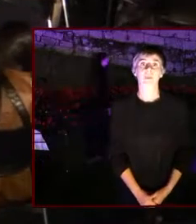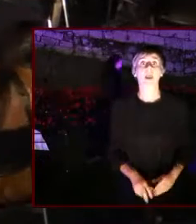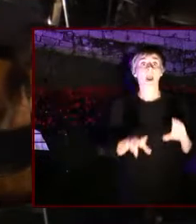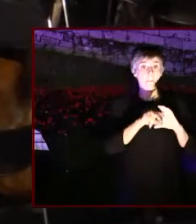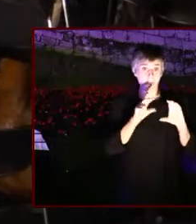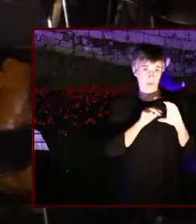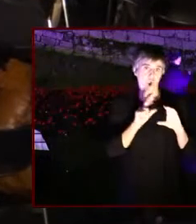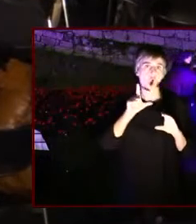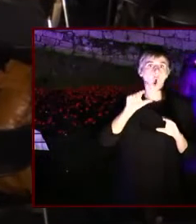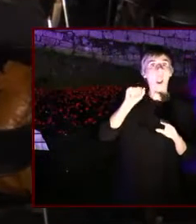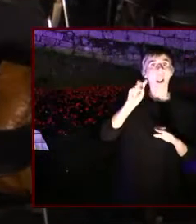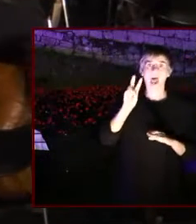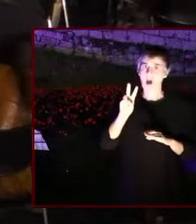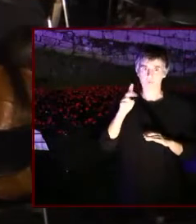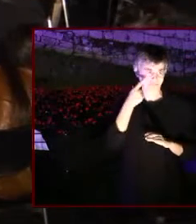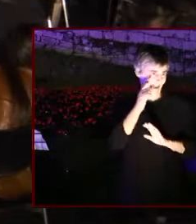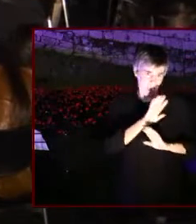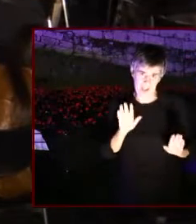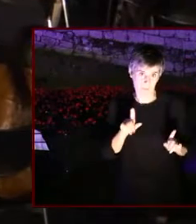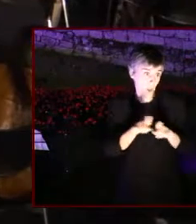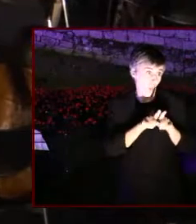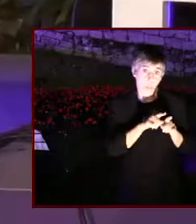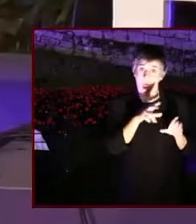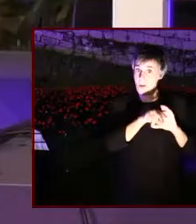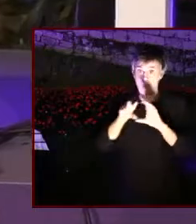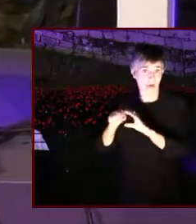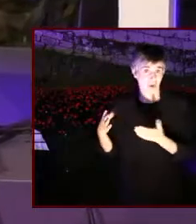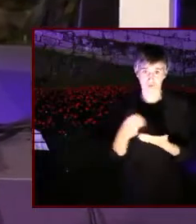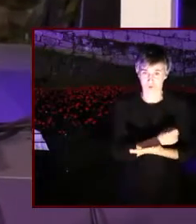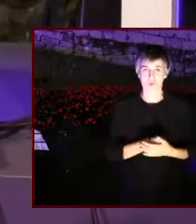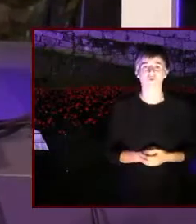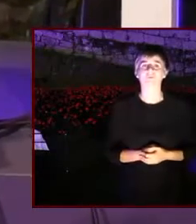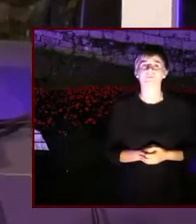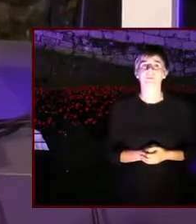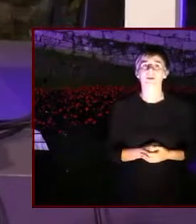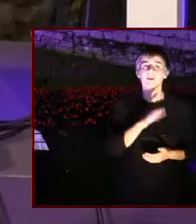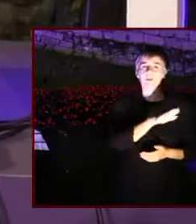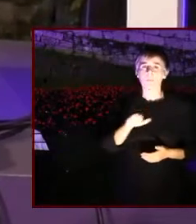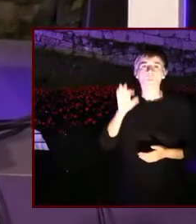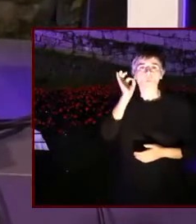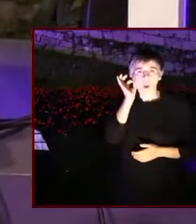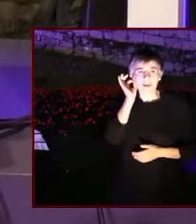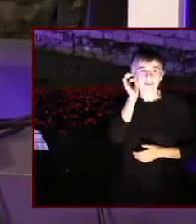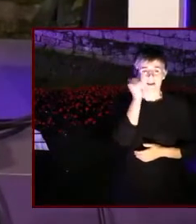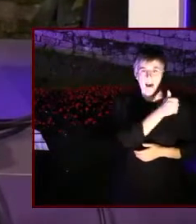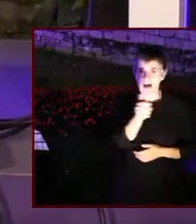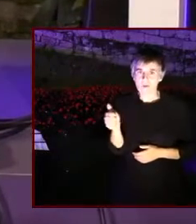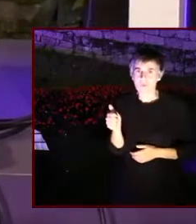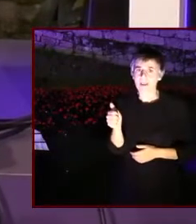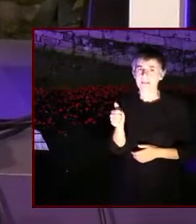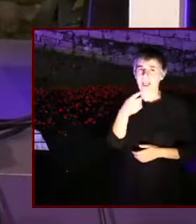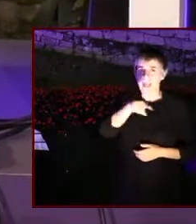O vídeo de Lau é espectacular tamén, como todos. Cada unha das rapazas desenvolveu parte do seu